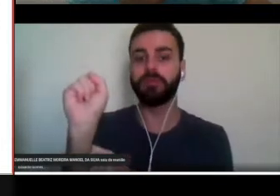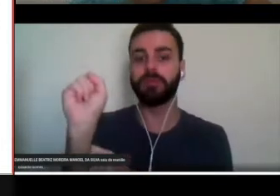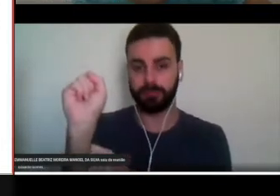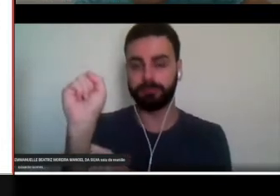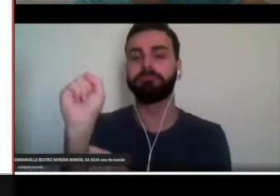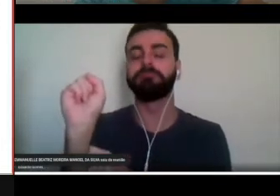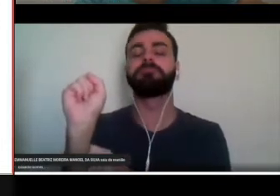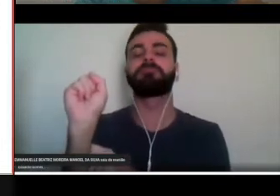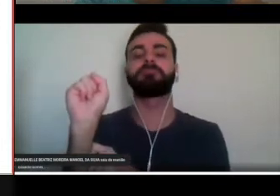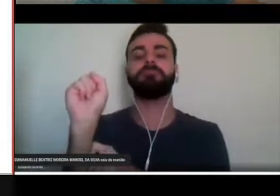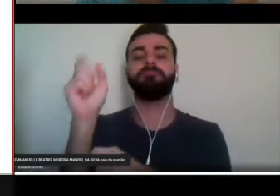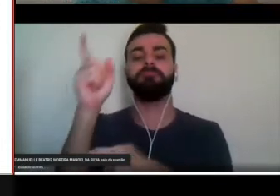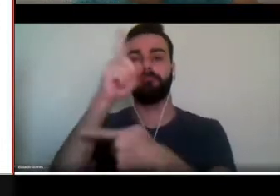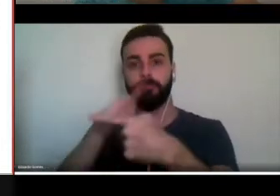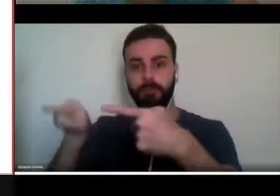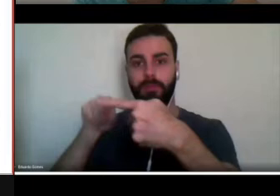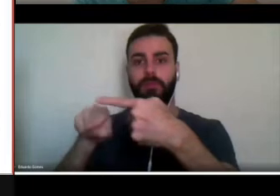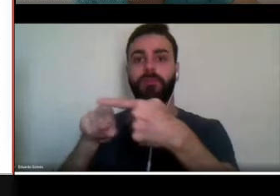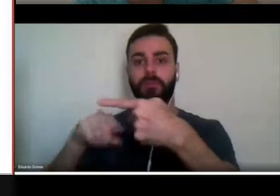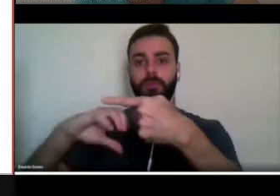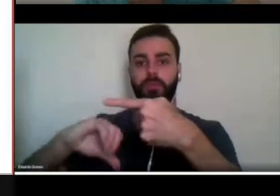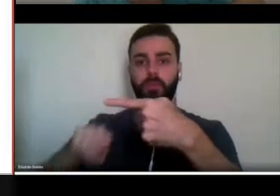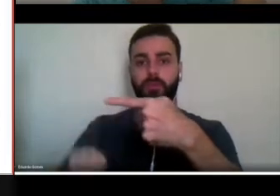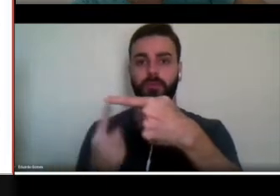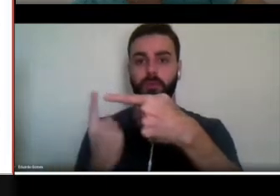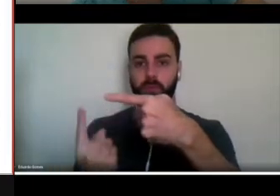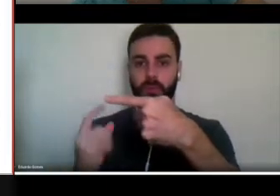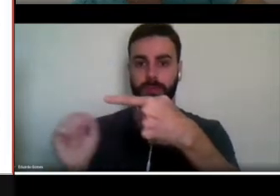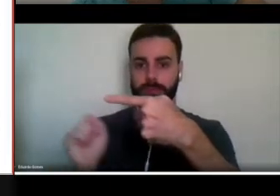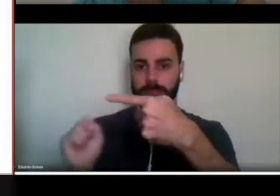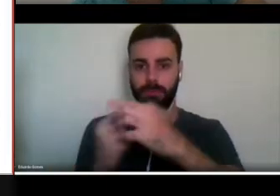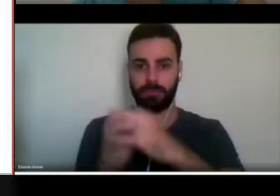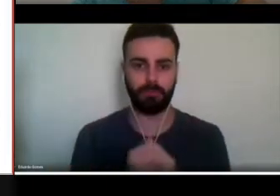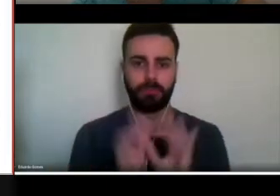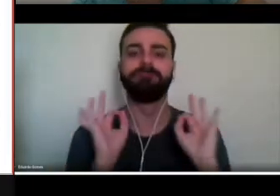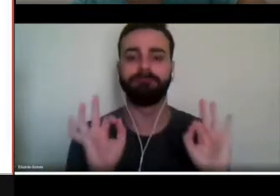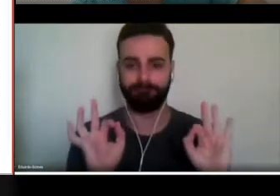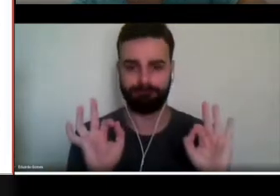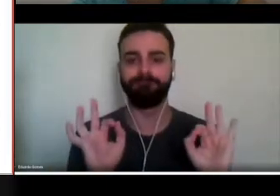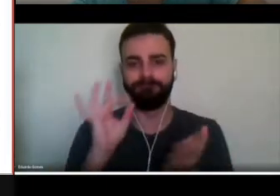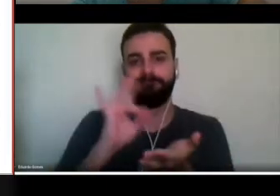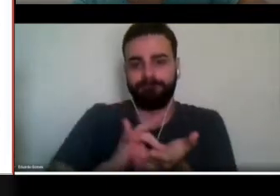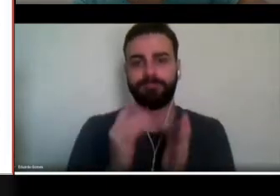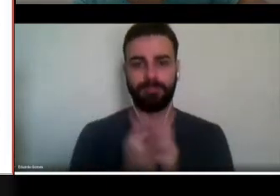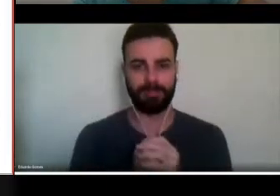por 9,1 segundos. Pronto. É isso. Obrigada.